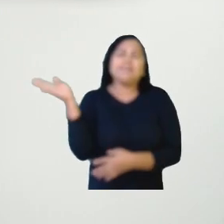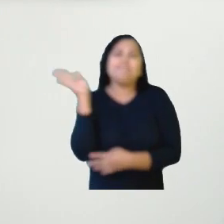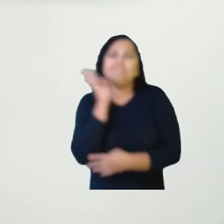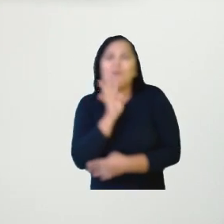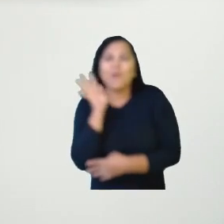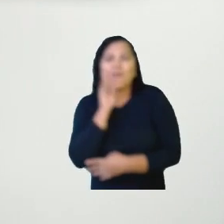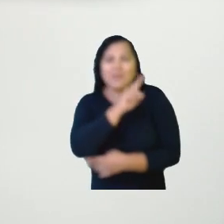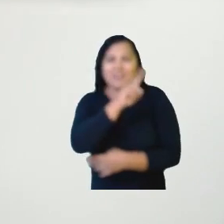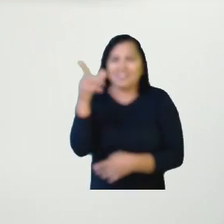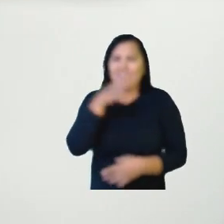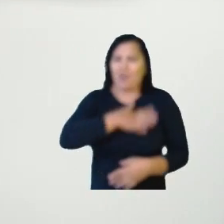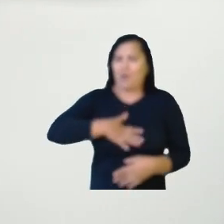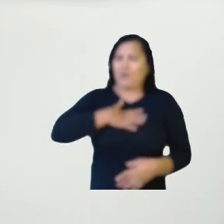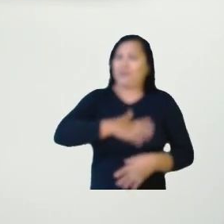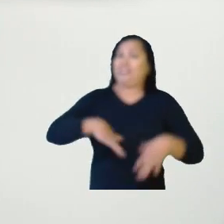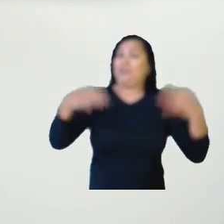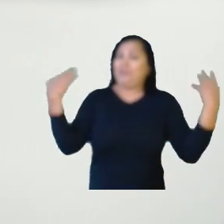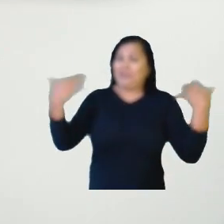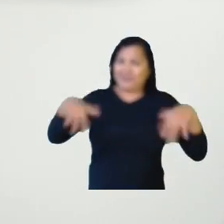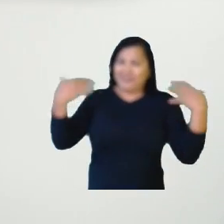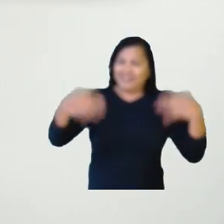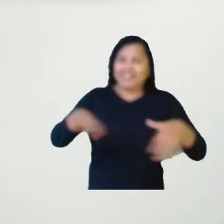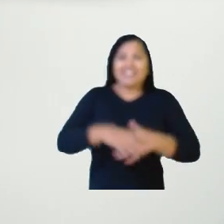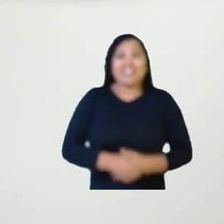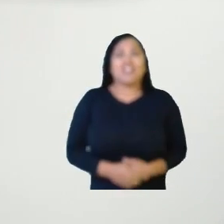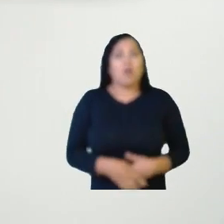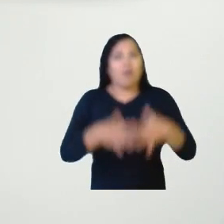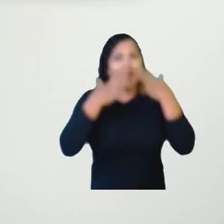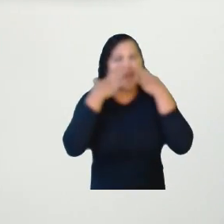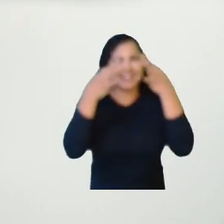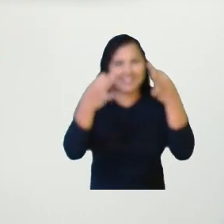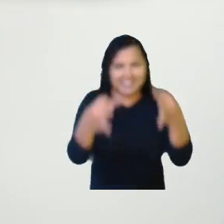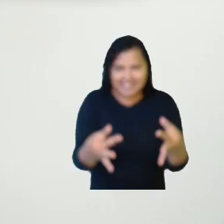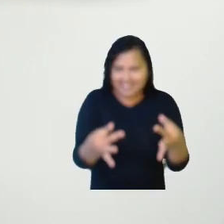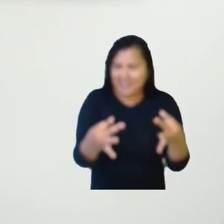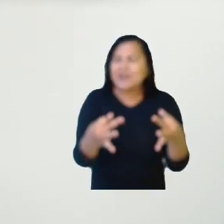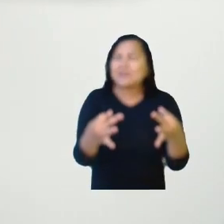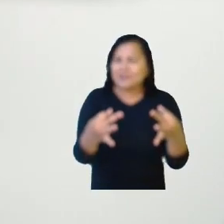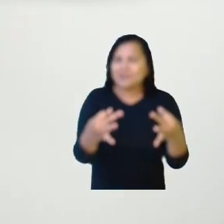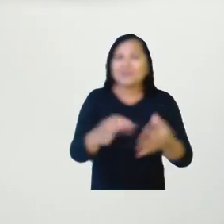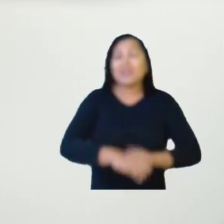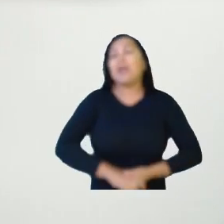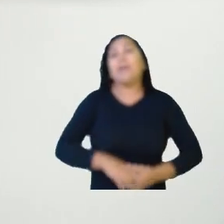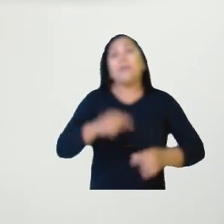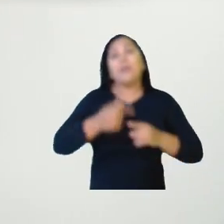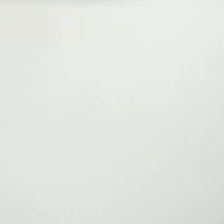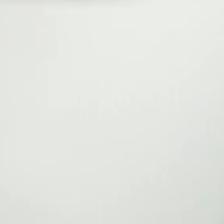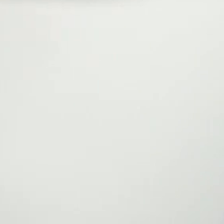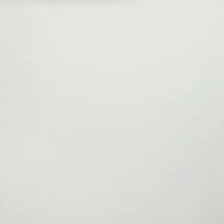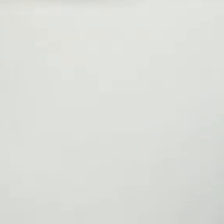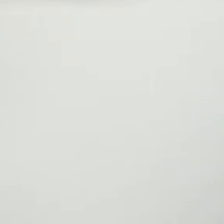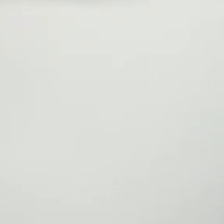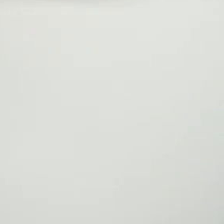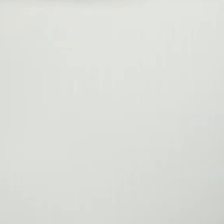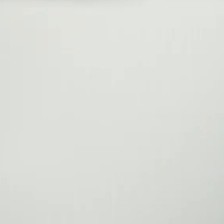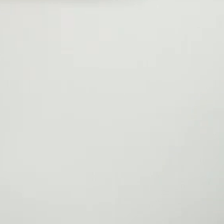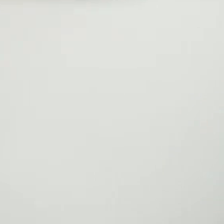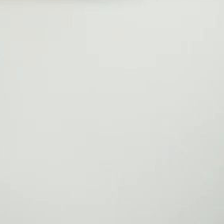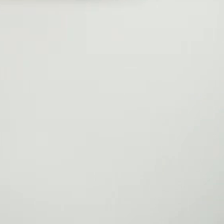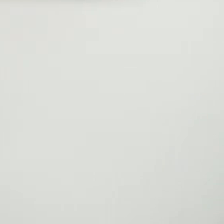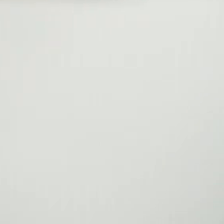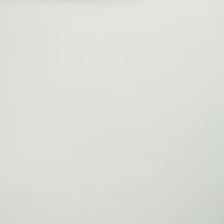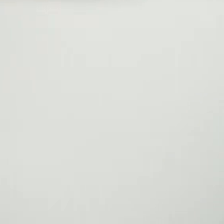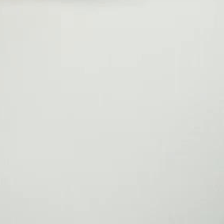Que vocês vão gostar bastante. Então, fique atento, prestem atenção, porque nós iremos começar.